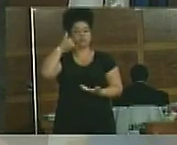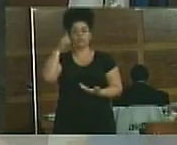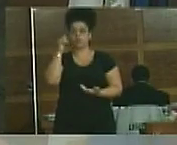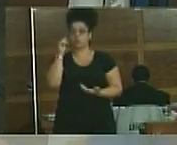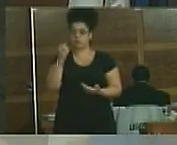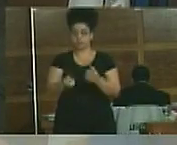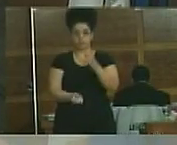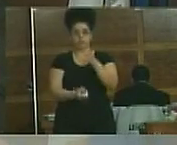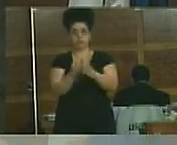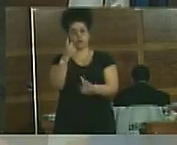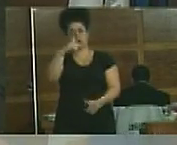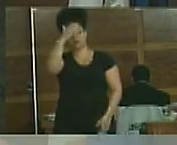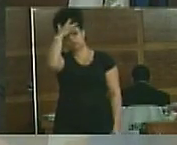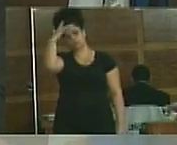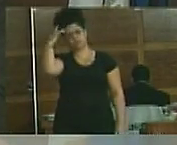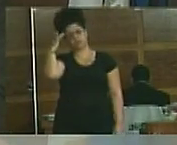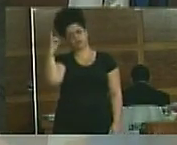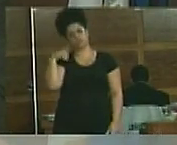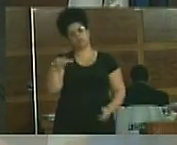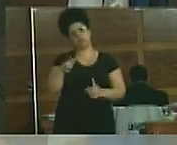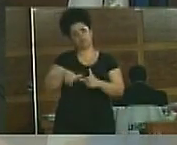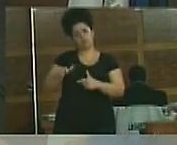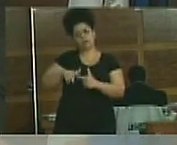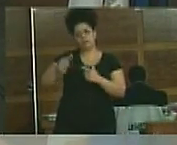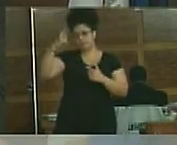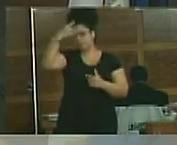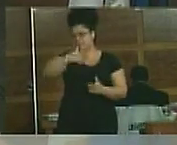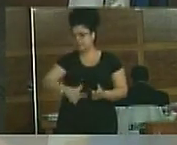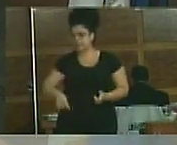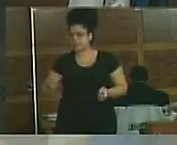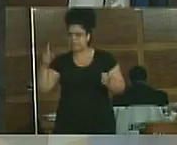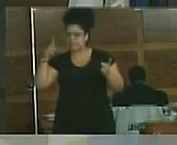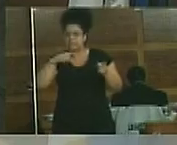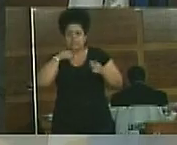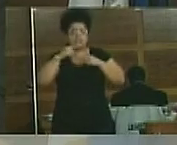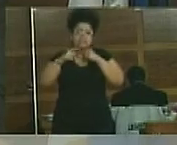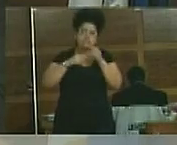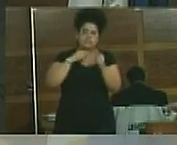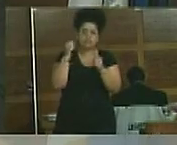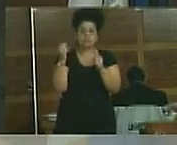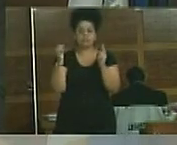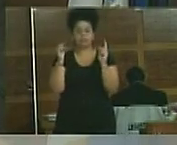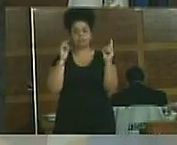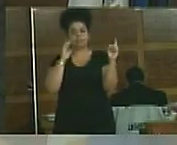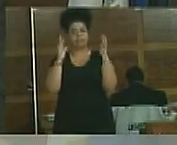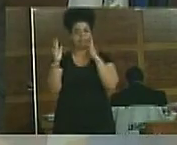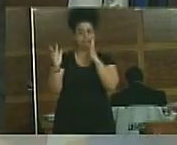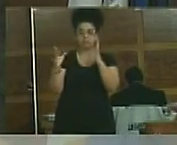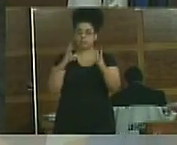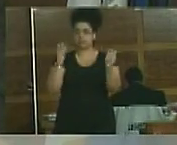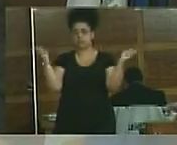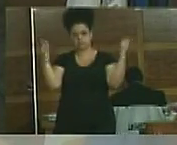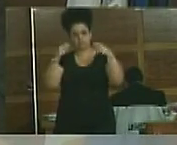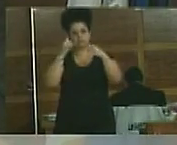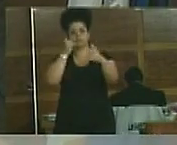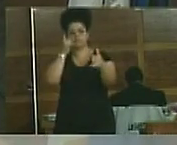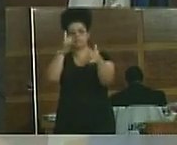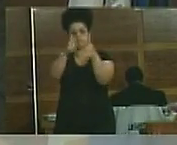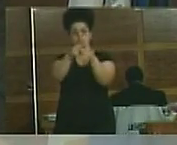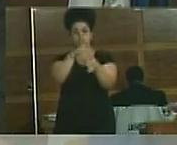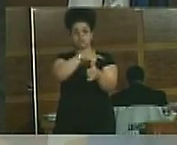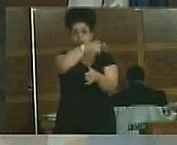telefone é para as pessoas que têm esse tipo de dificuldade, que queiram ligar, porque lá tem pessoas preparadas,